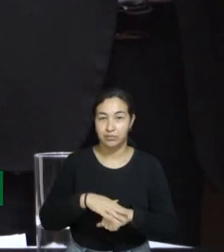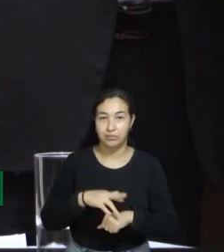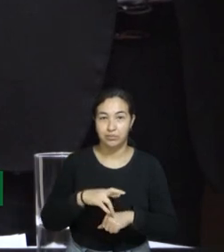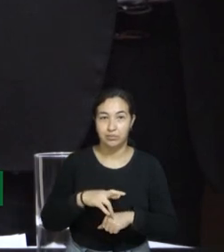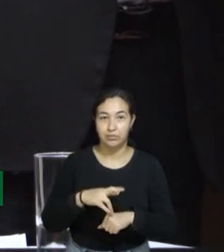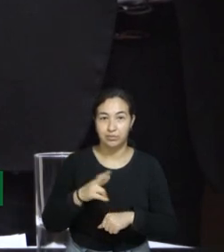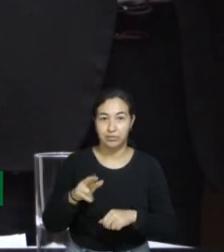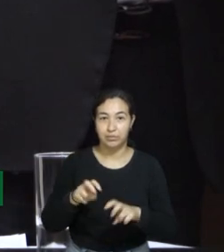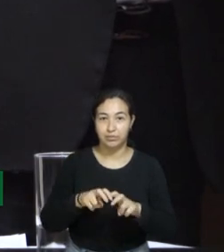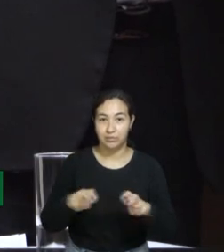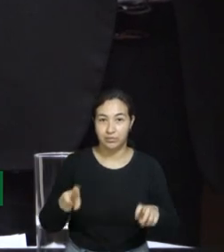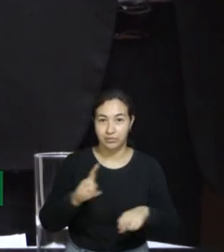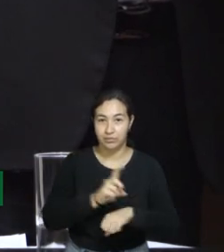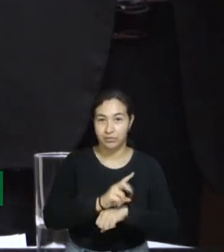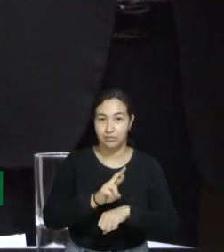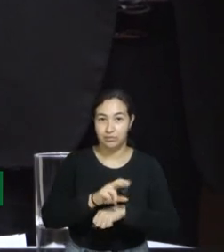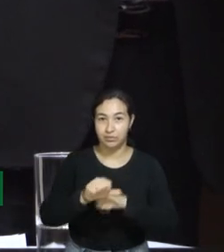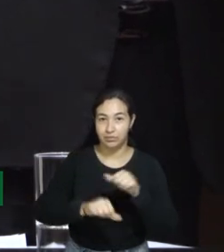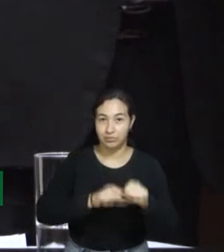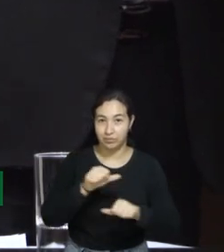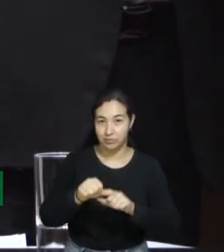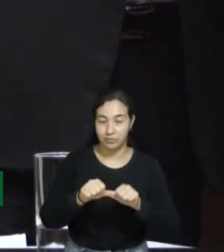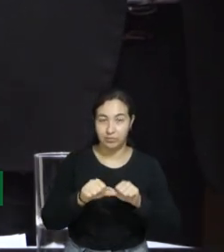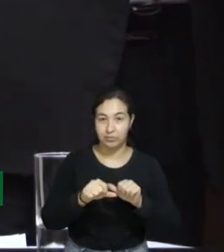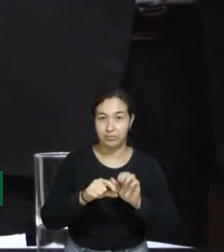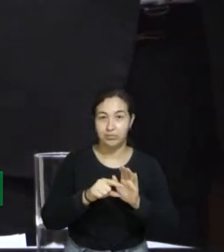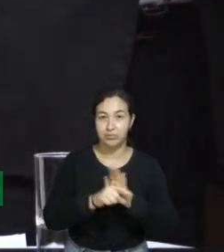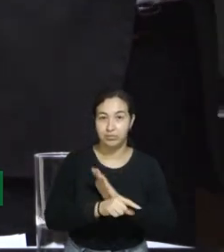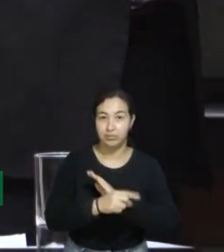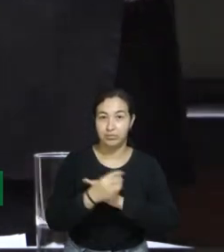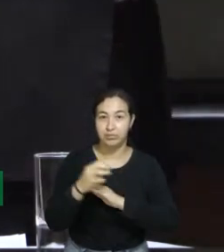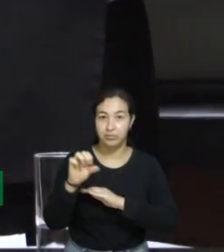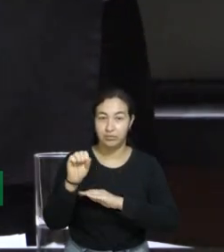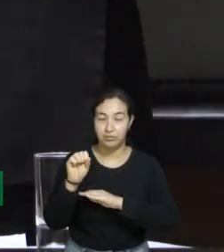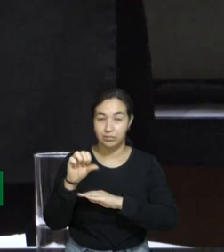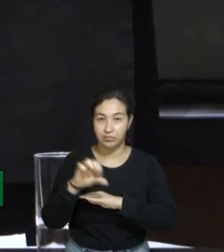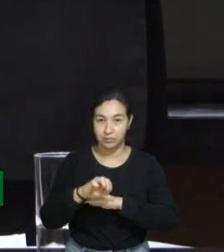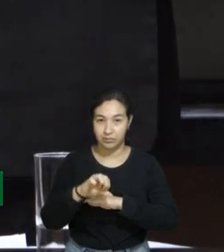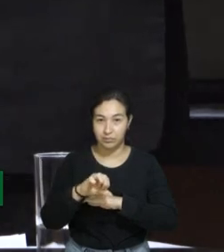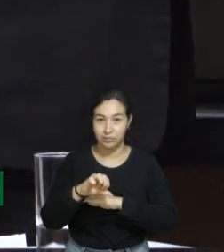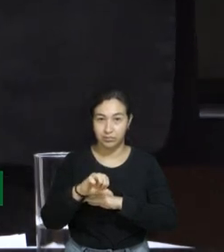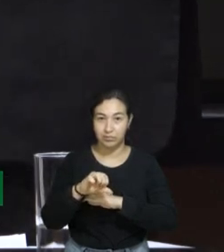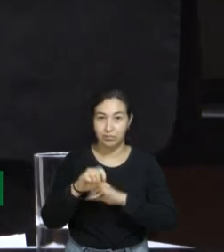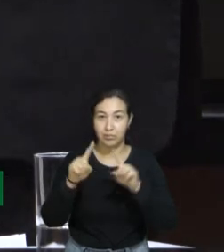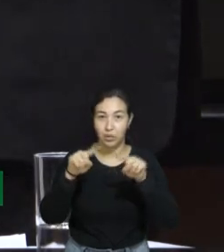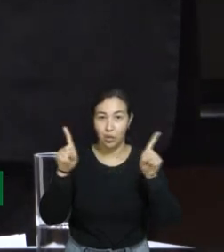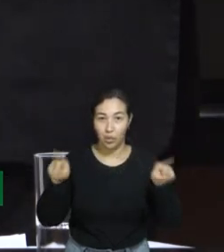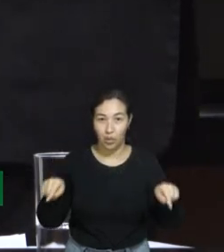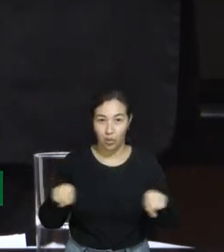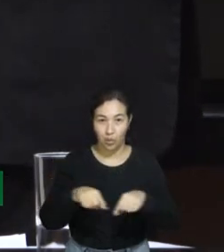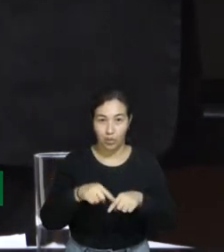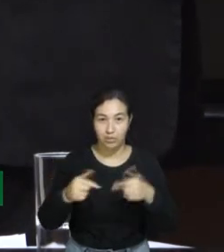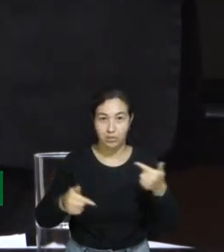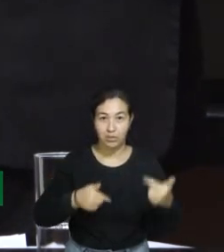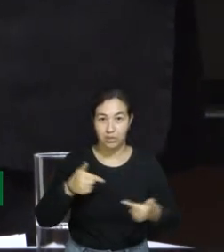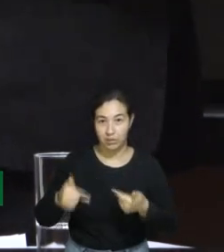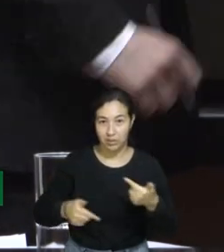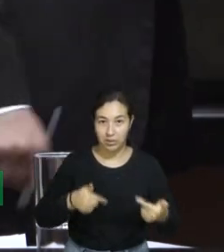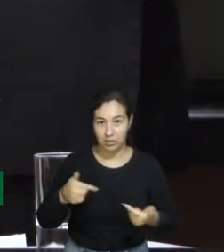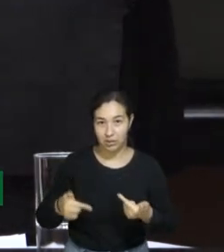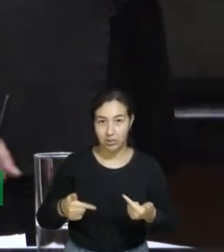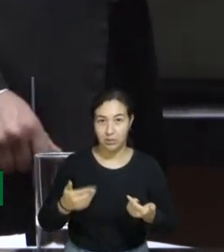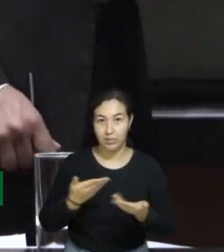anexo 9D da resolução número 2 de 2006, que dispõe sobre o quadro de pessoal, plano de carreira, os cargos, as classes de cargos, as